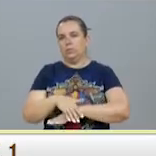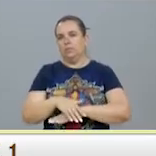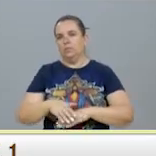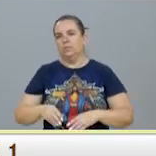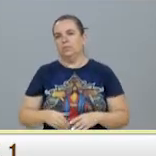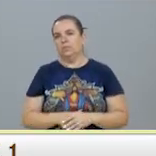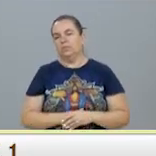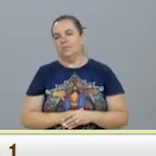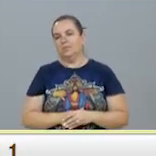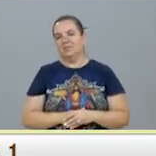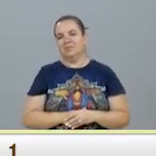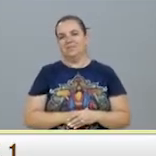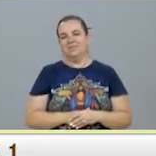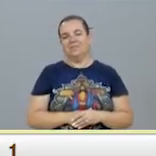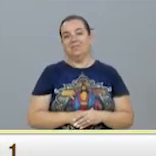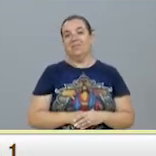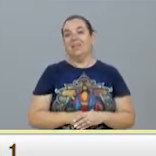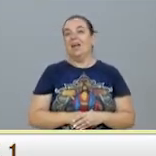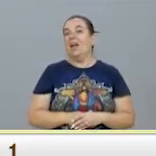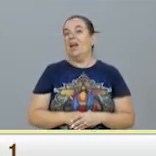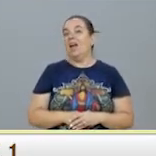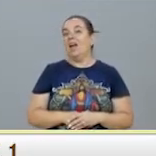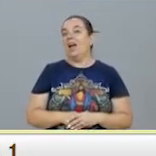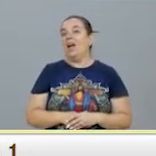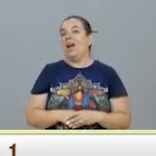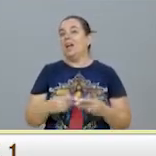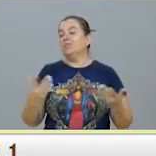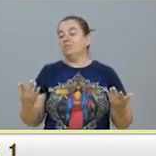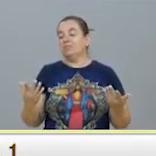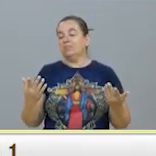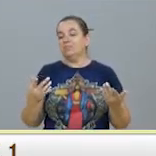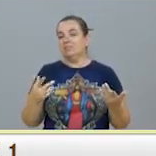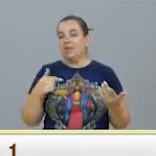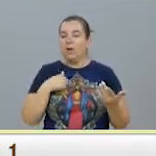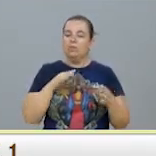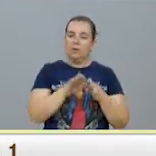faz 2 anos, né? Marco diz, mas não dá tempo.